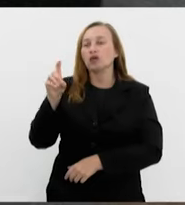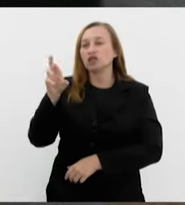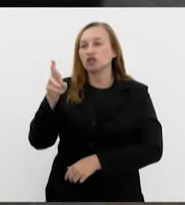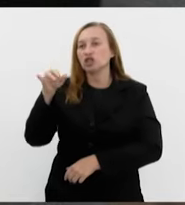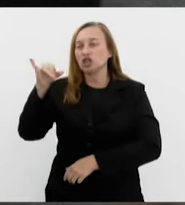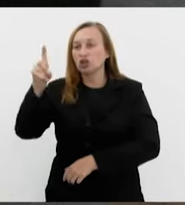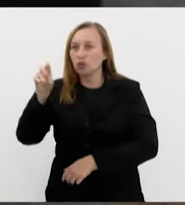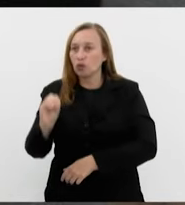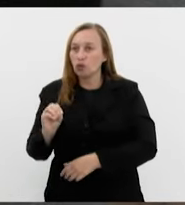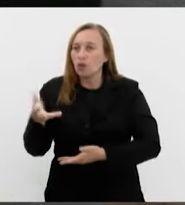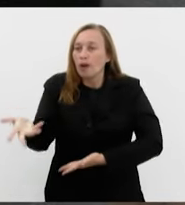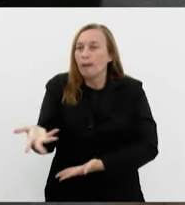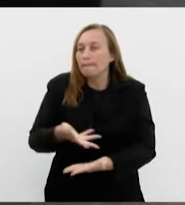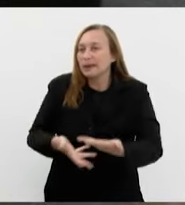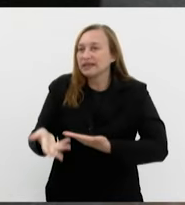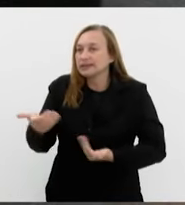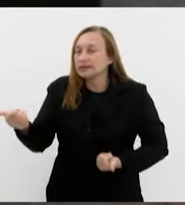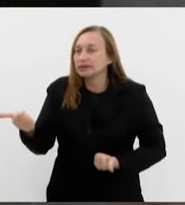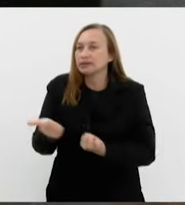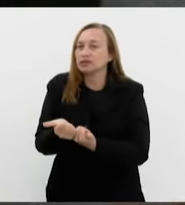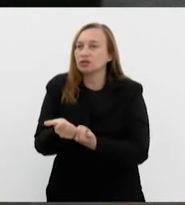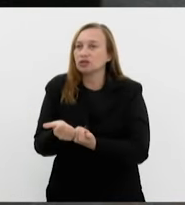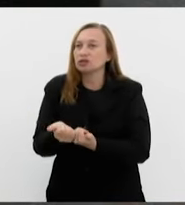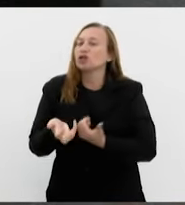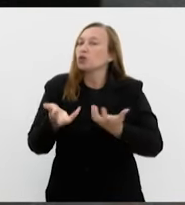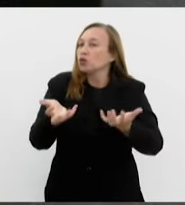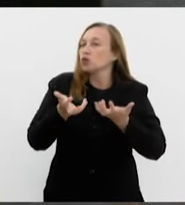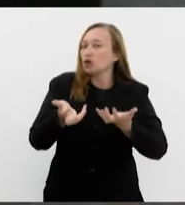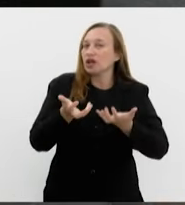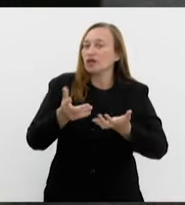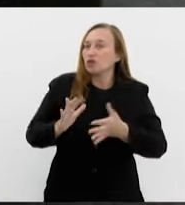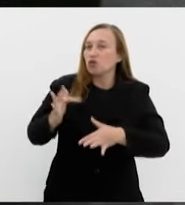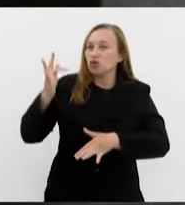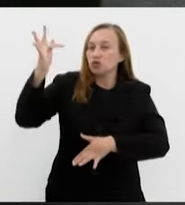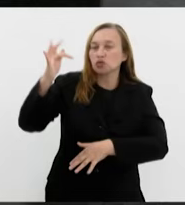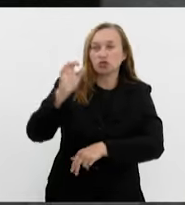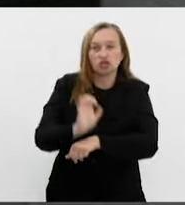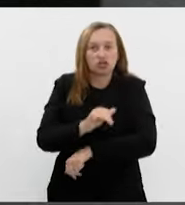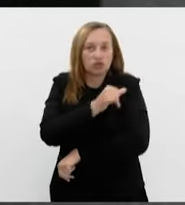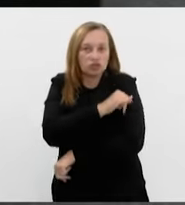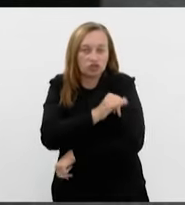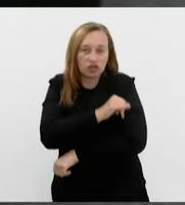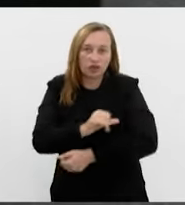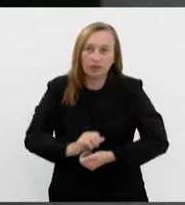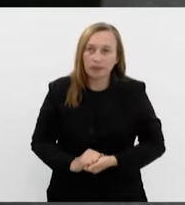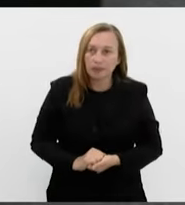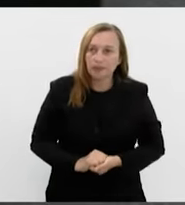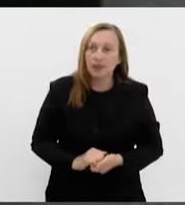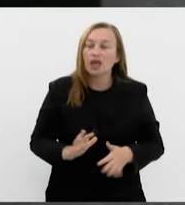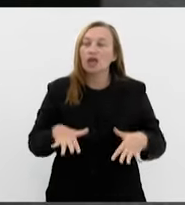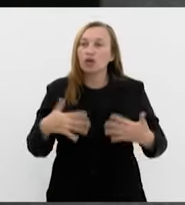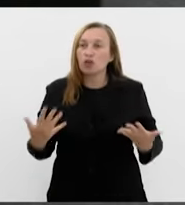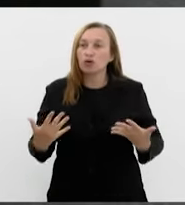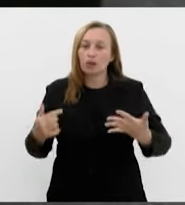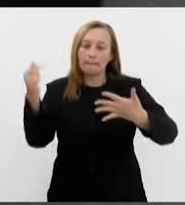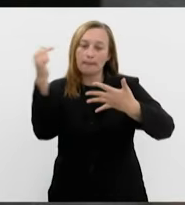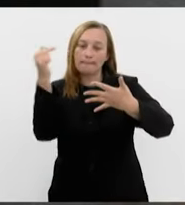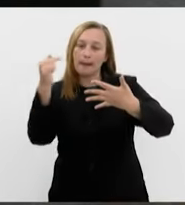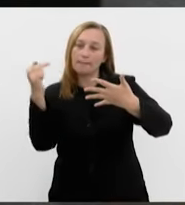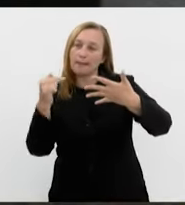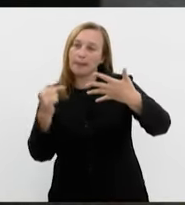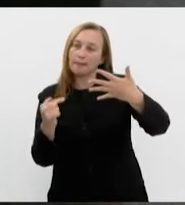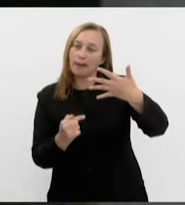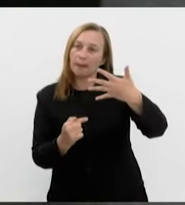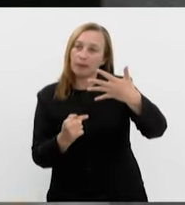em alto nível do que nós queríamos para o futuro do Estado do Rio de Janeiro. E quando coloquei os pontos